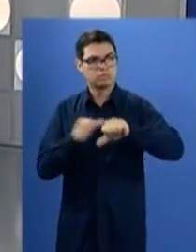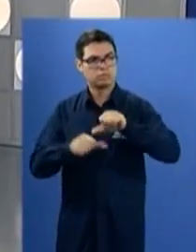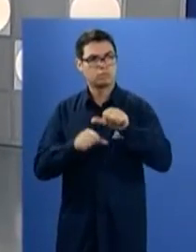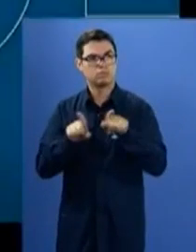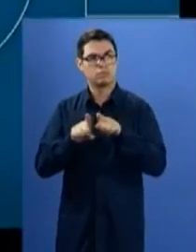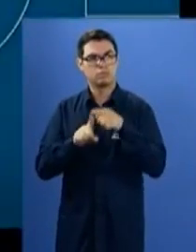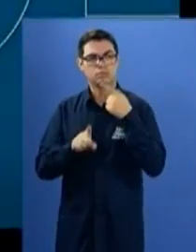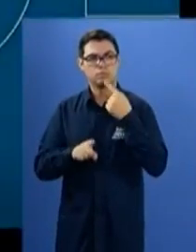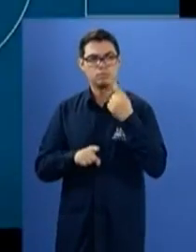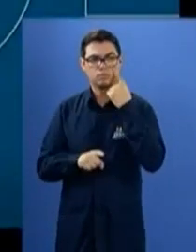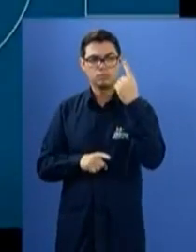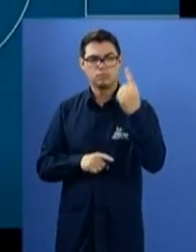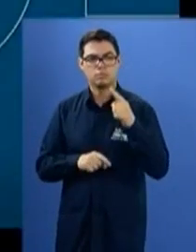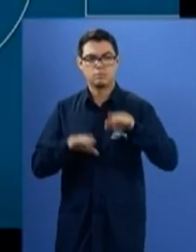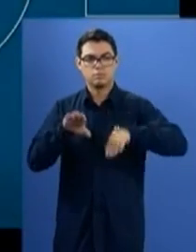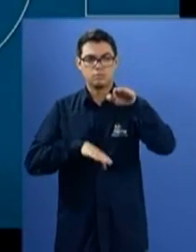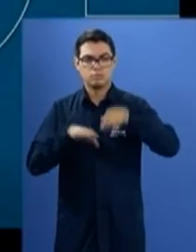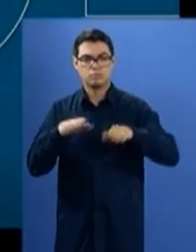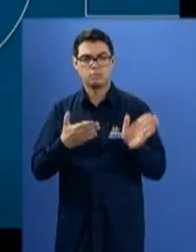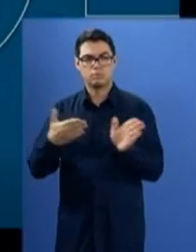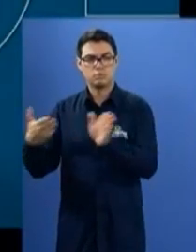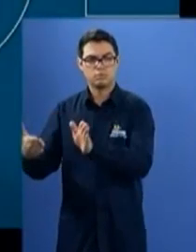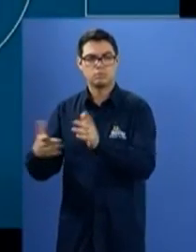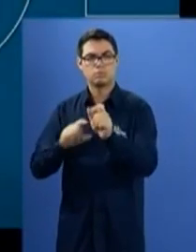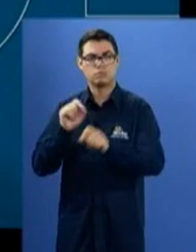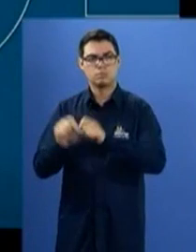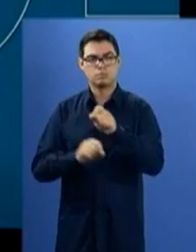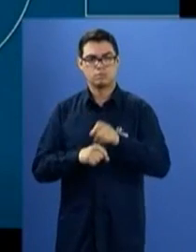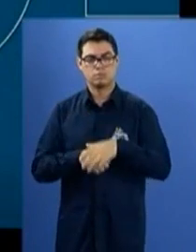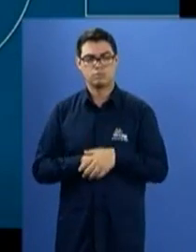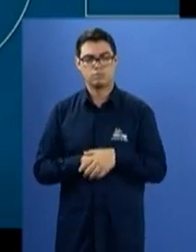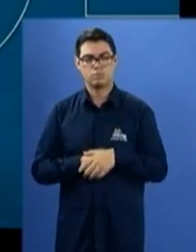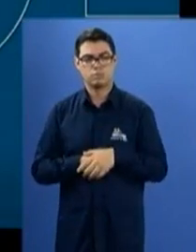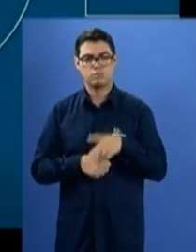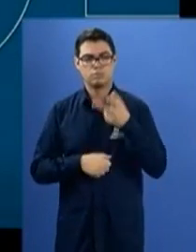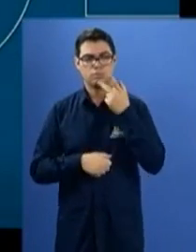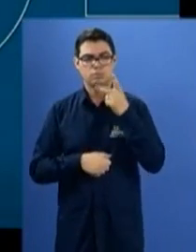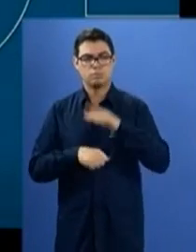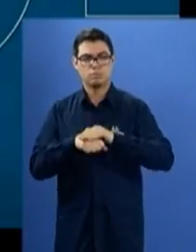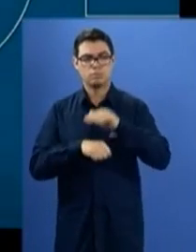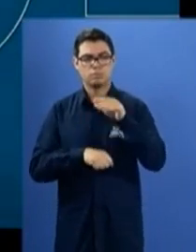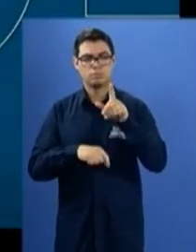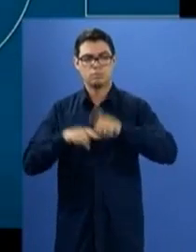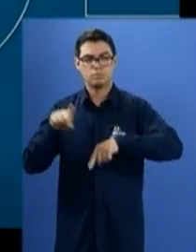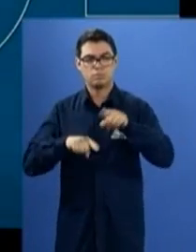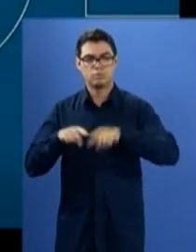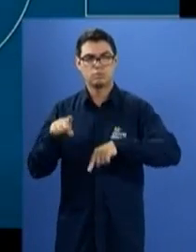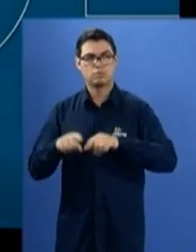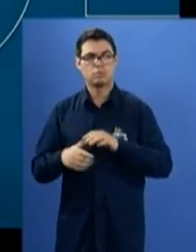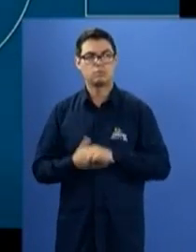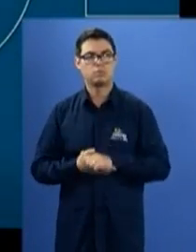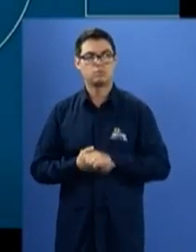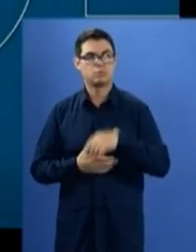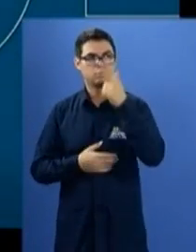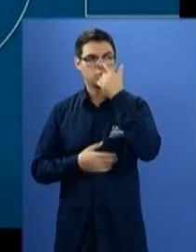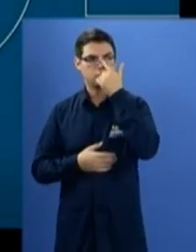dessas variáveis aqui. Quando nós falamos da variável material, ela